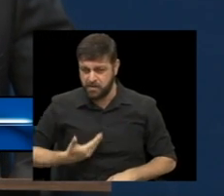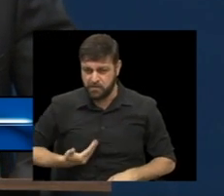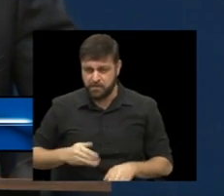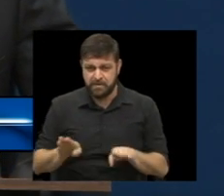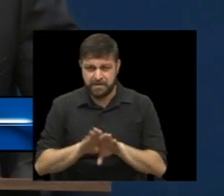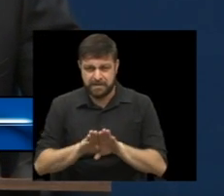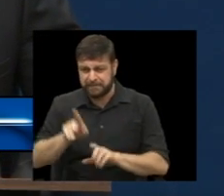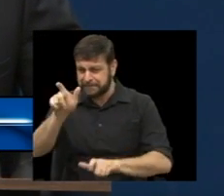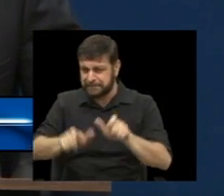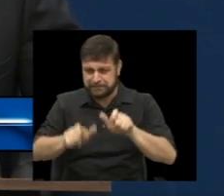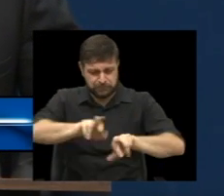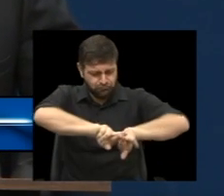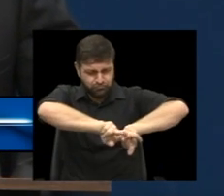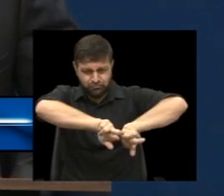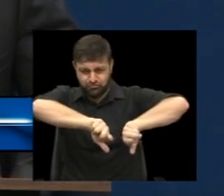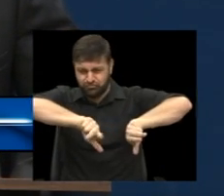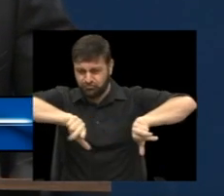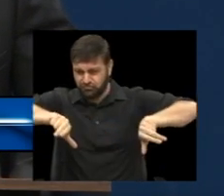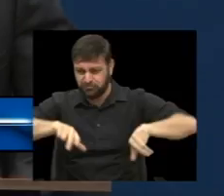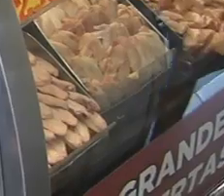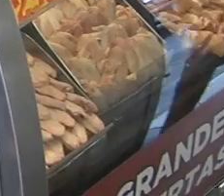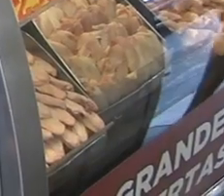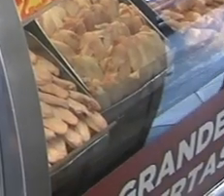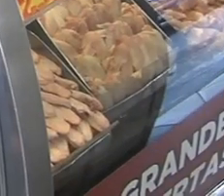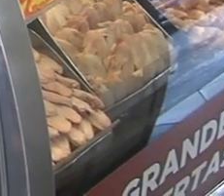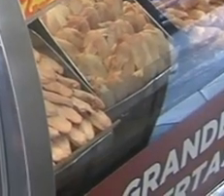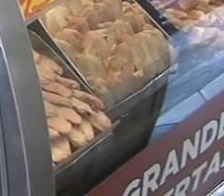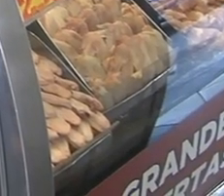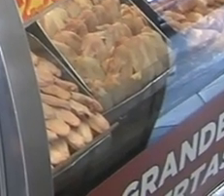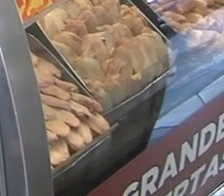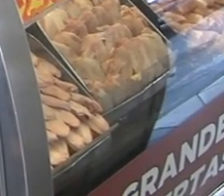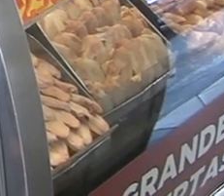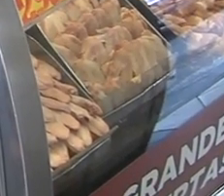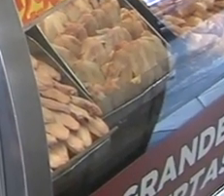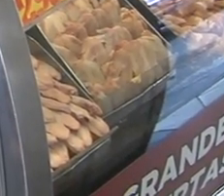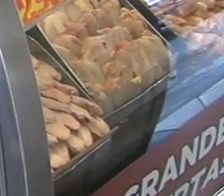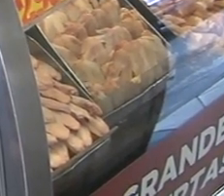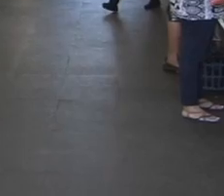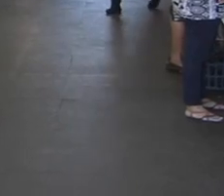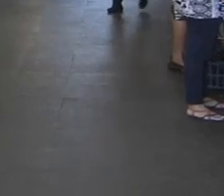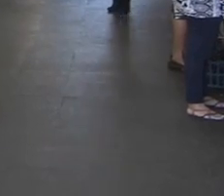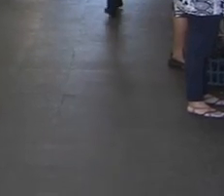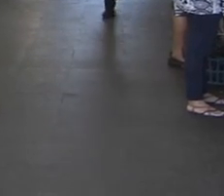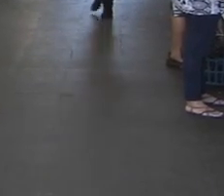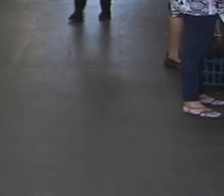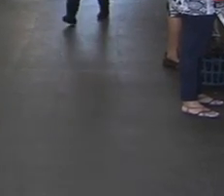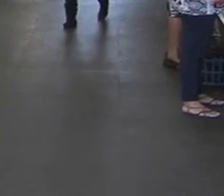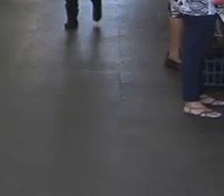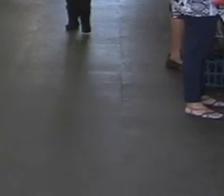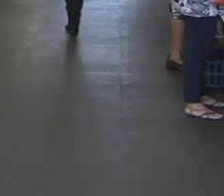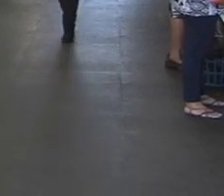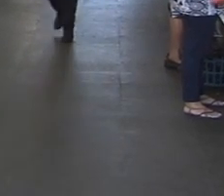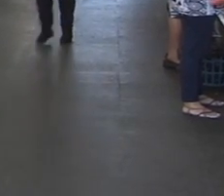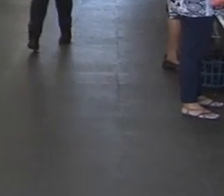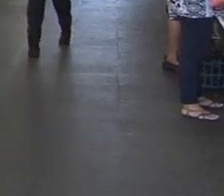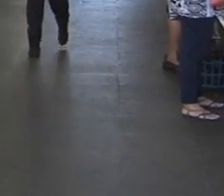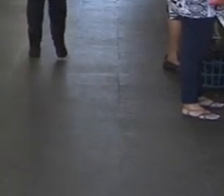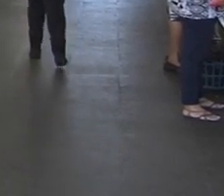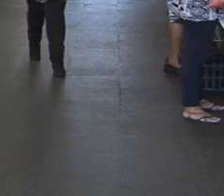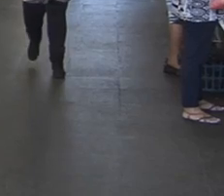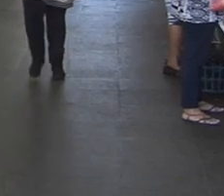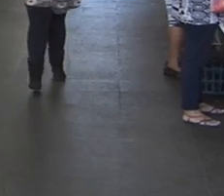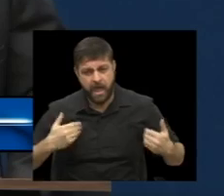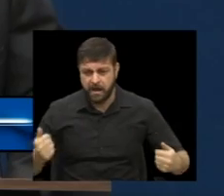das mais diversas classes sociais. De acordo com o vereador, o cidadão tem que mudar a visão e cultura sobre o